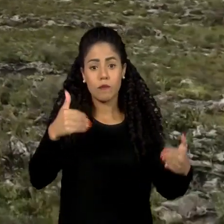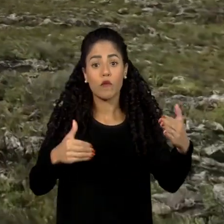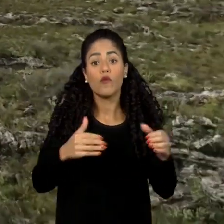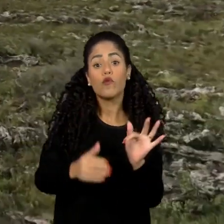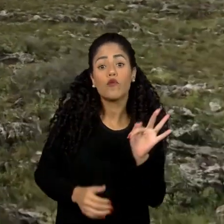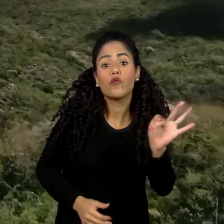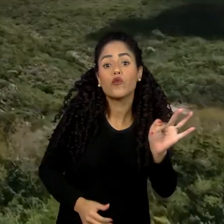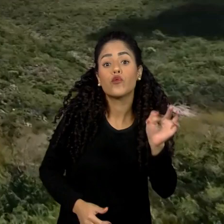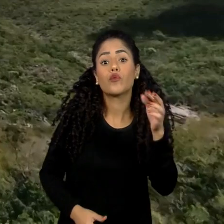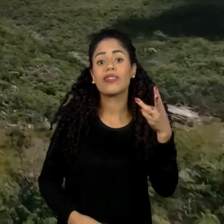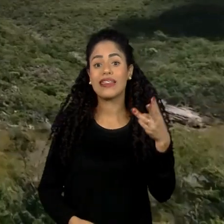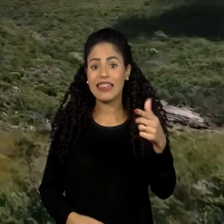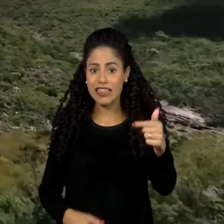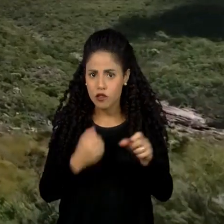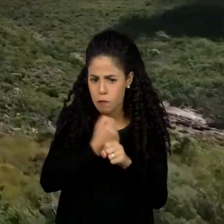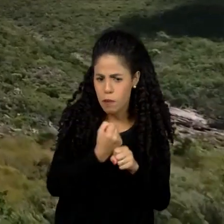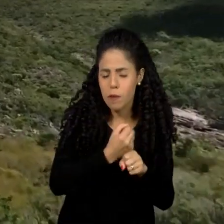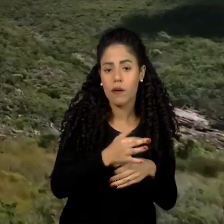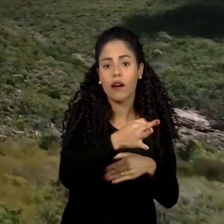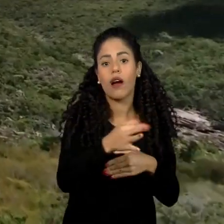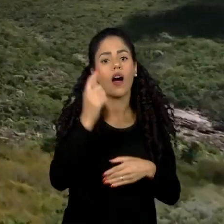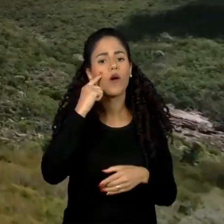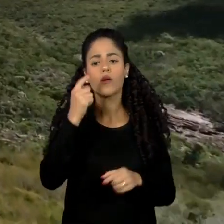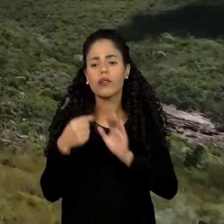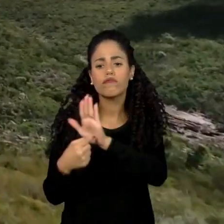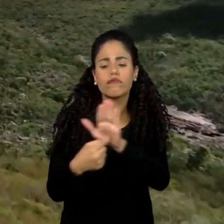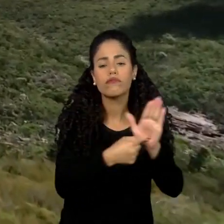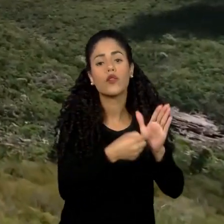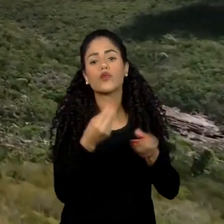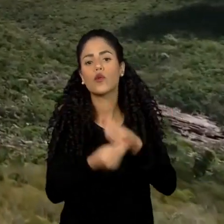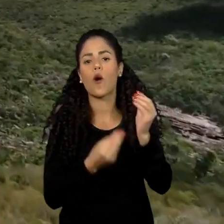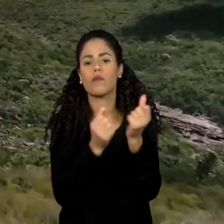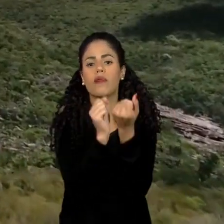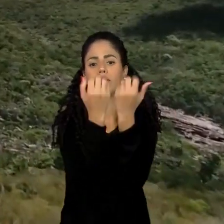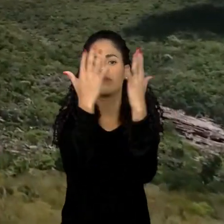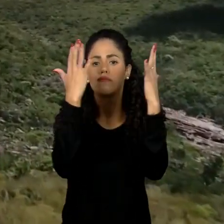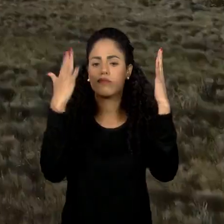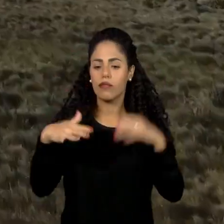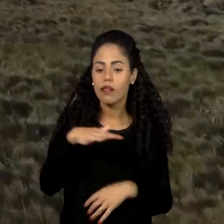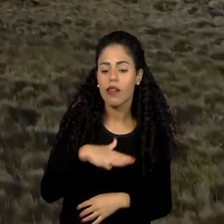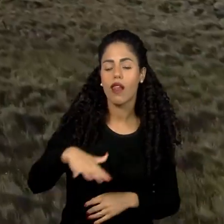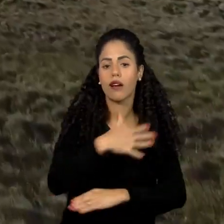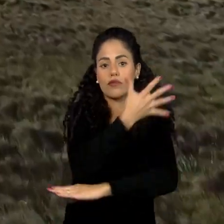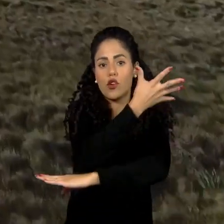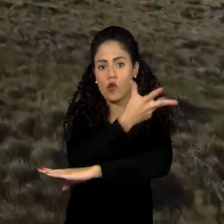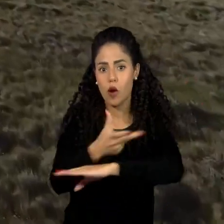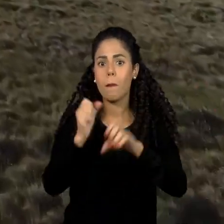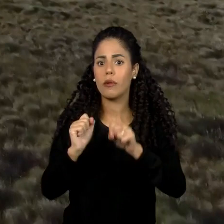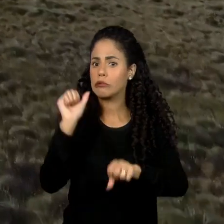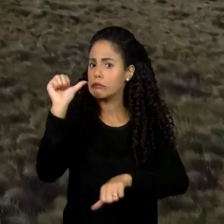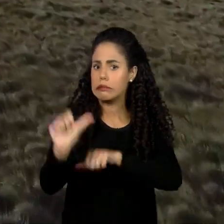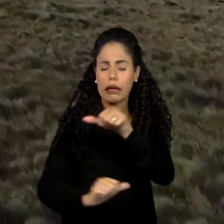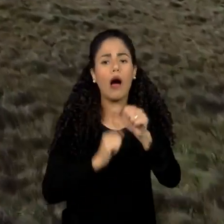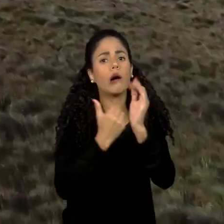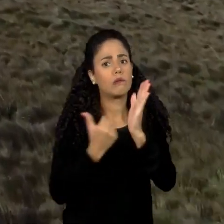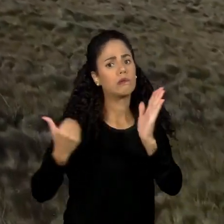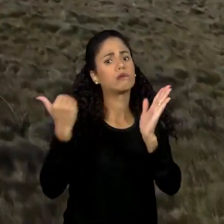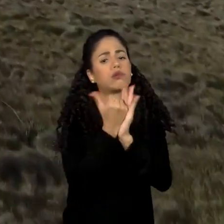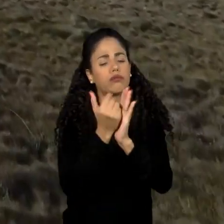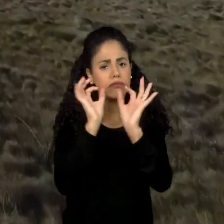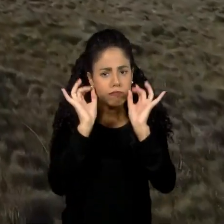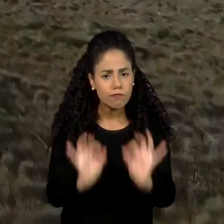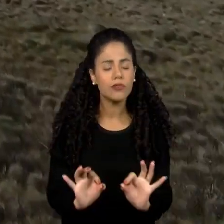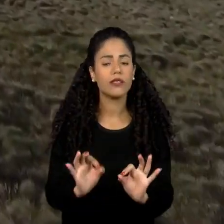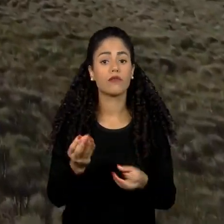anos, indicam que a aparência e a composição vegetal da caatinga podem mudar radicalmente. Elas estão